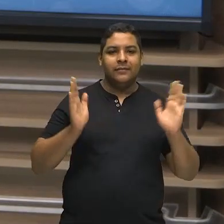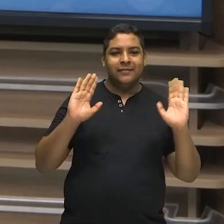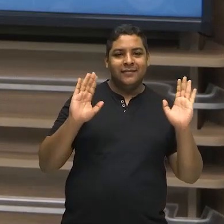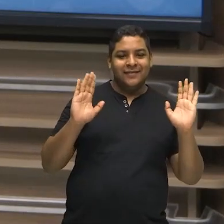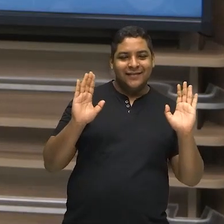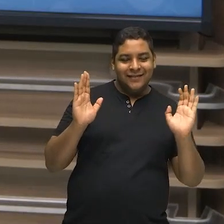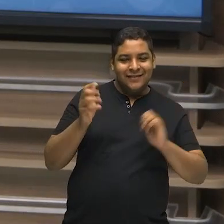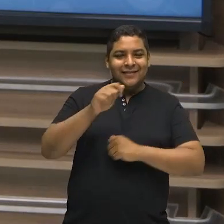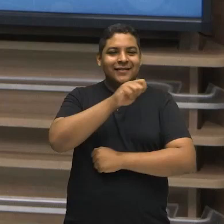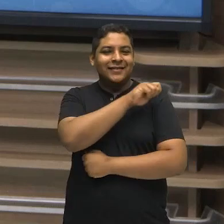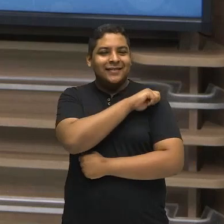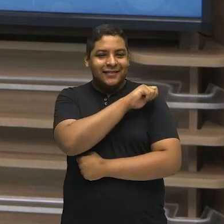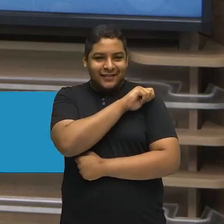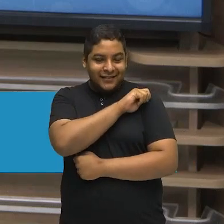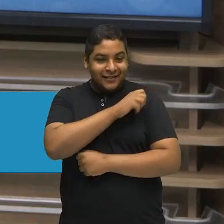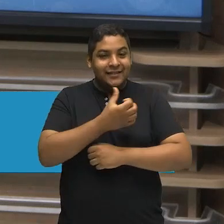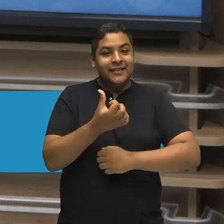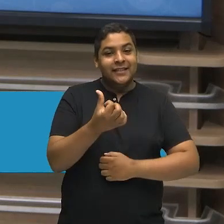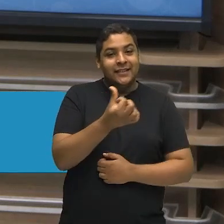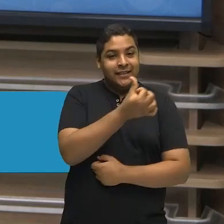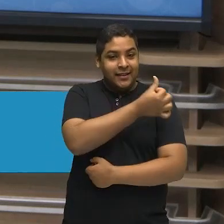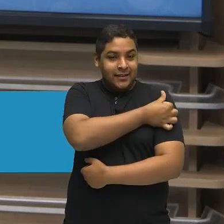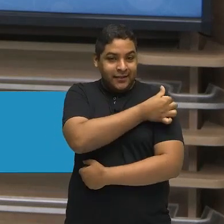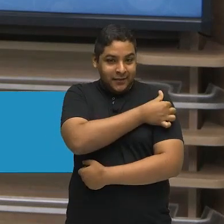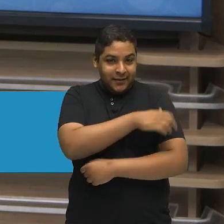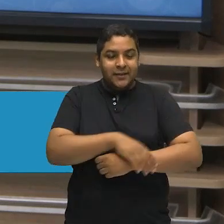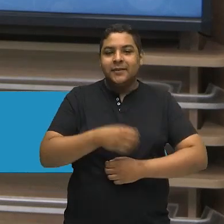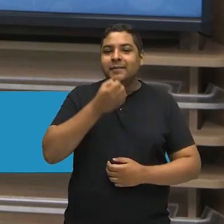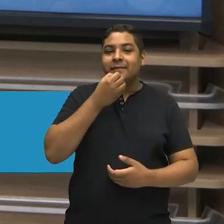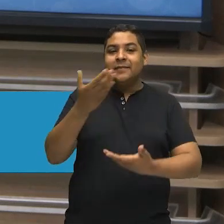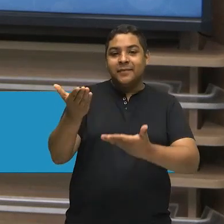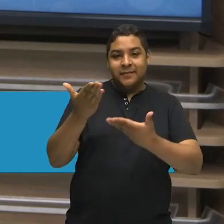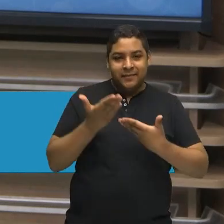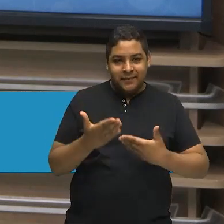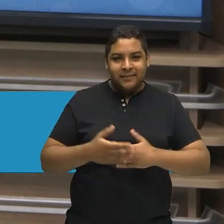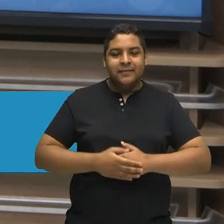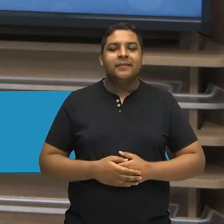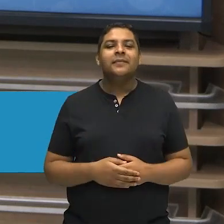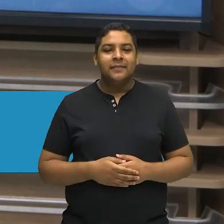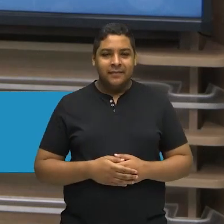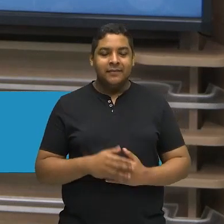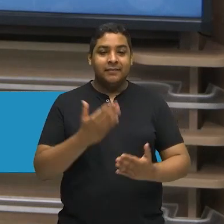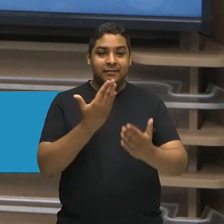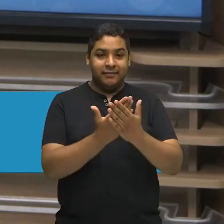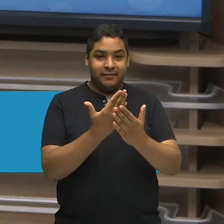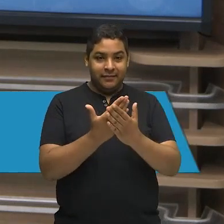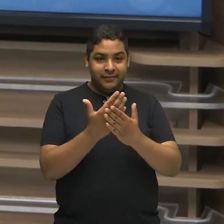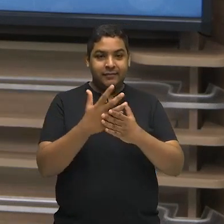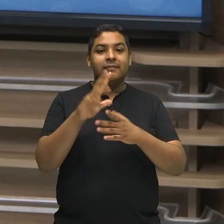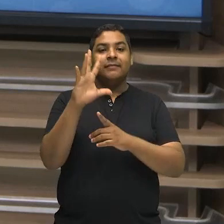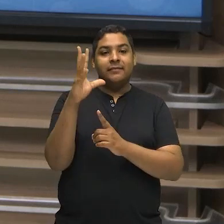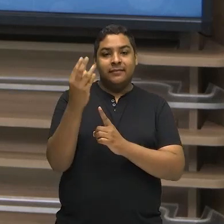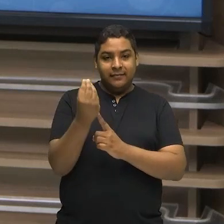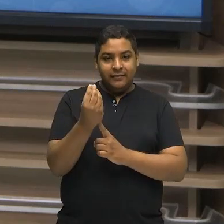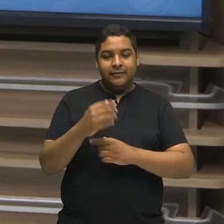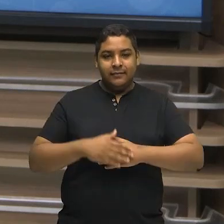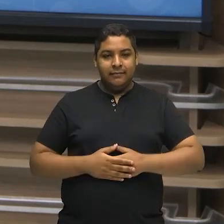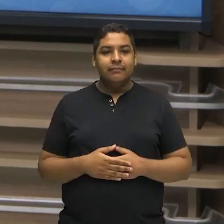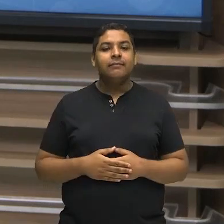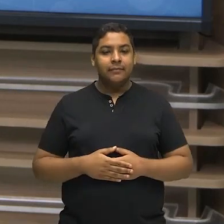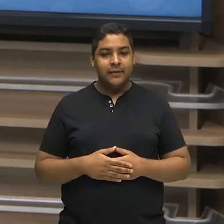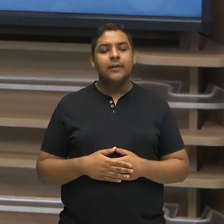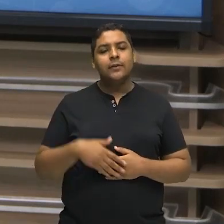Olá, queridos alunos do sexto ano, sejam bem-vindos a mais uma aula de arte. Eu sou a professora Arlene